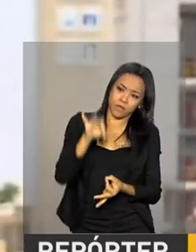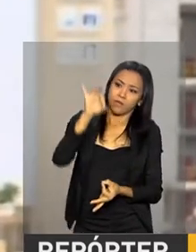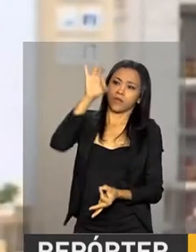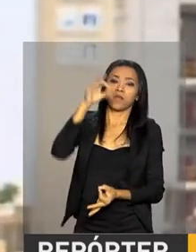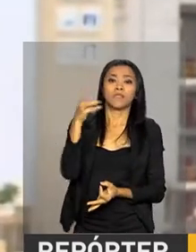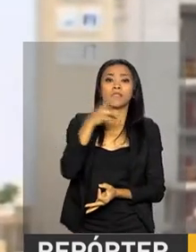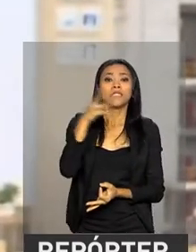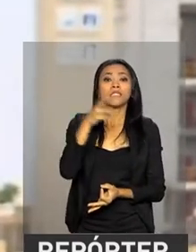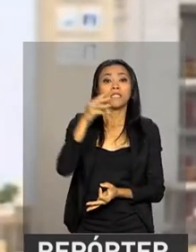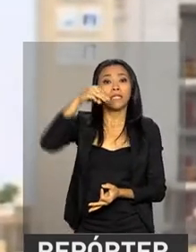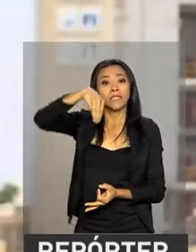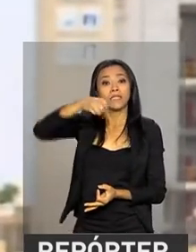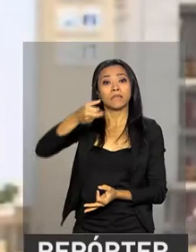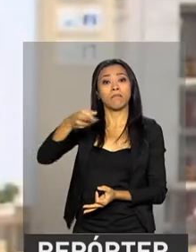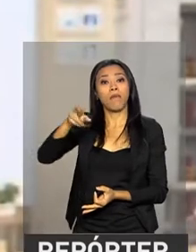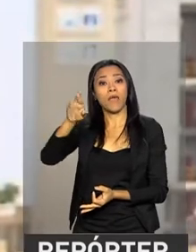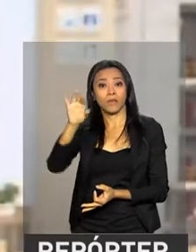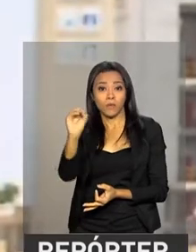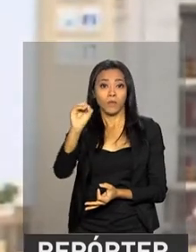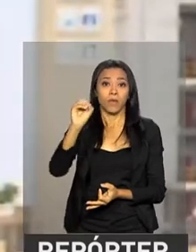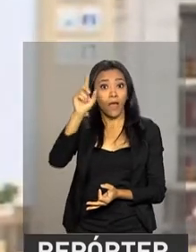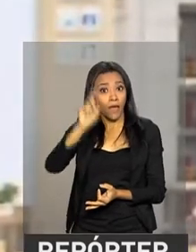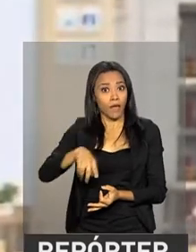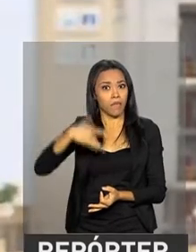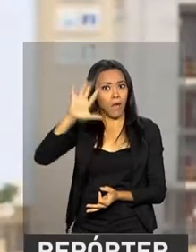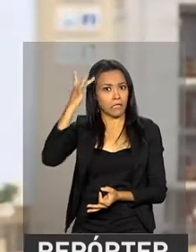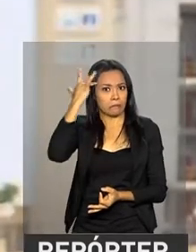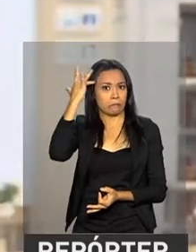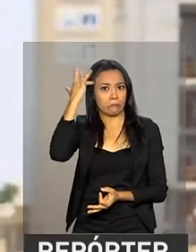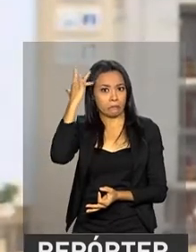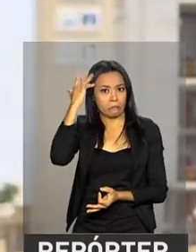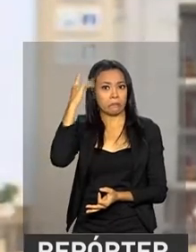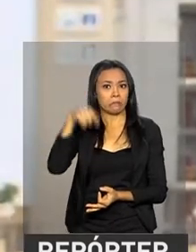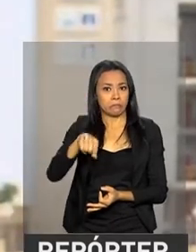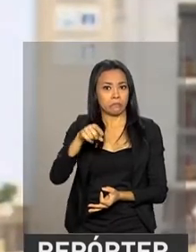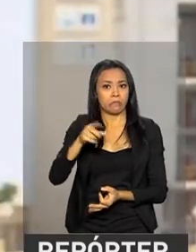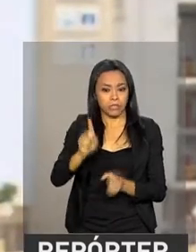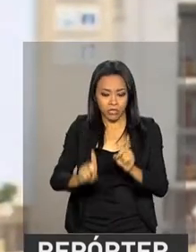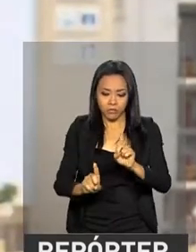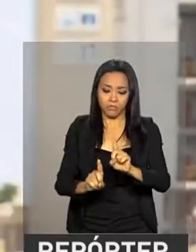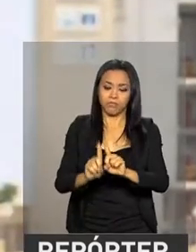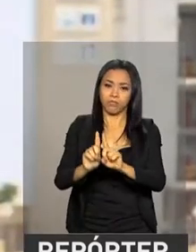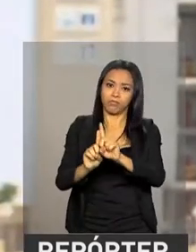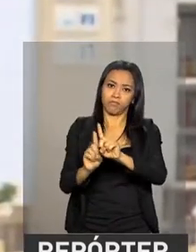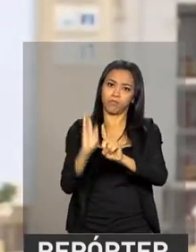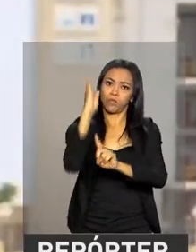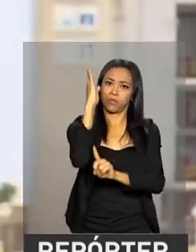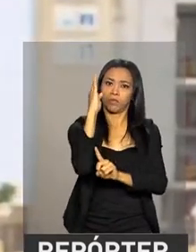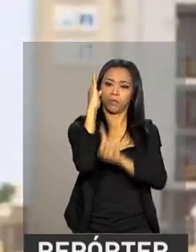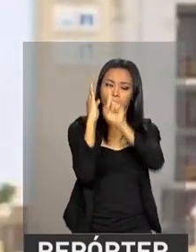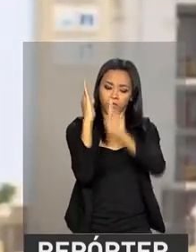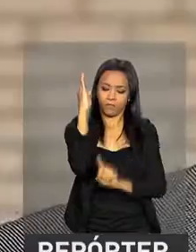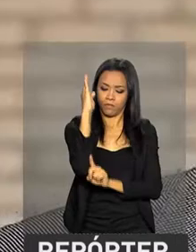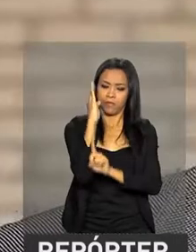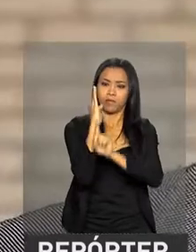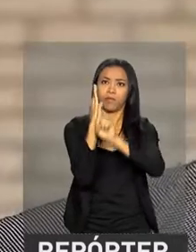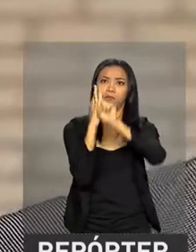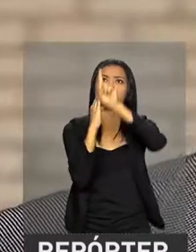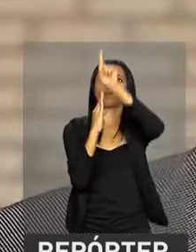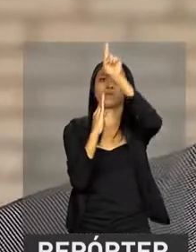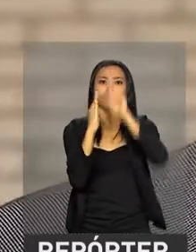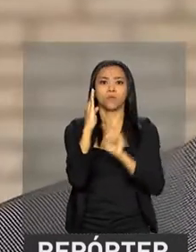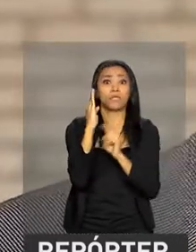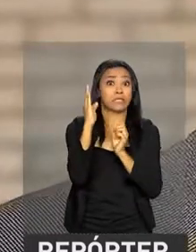altura. Ela é considerada uma das mais modernas plataformas de lançamento de foguete de médio porte do mundo. Uma